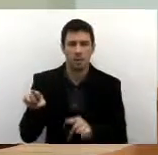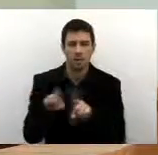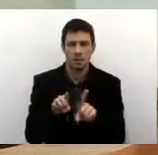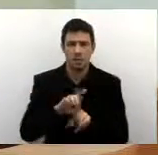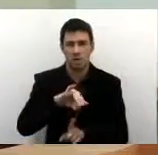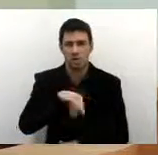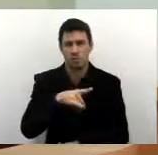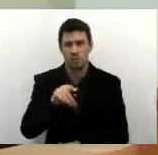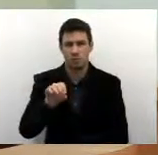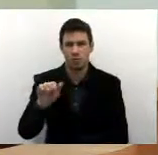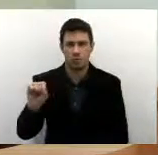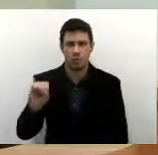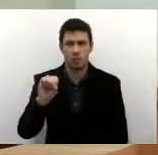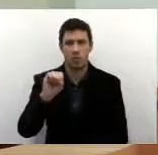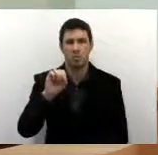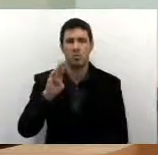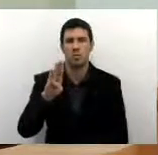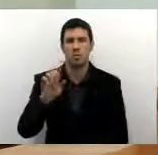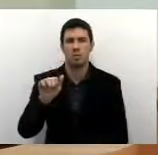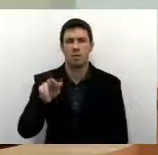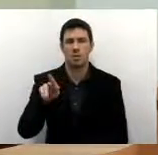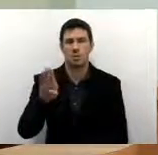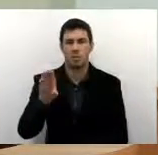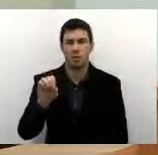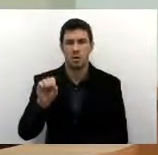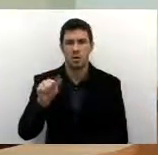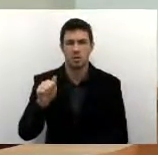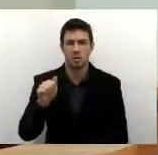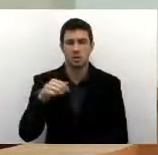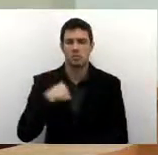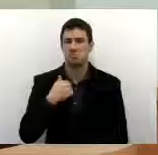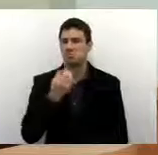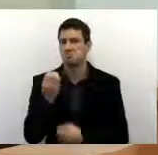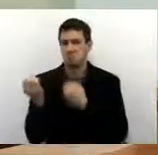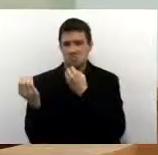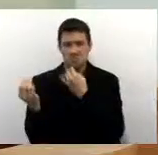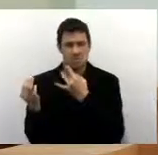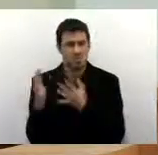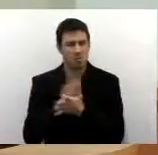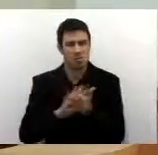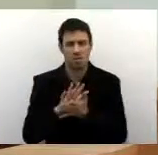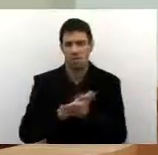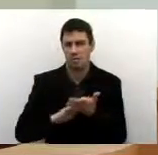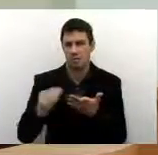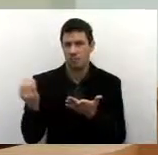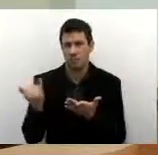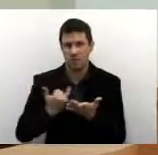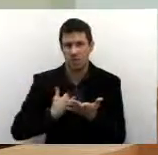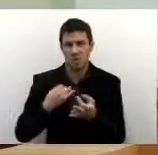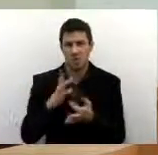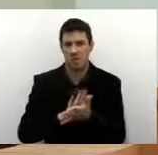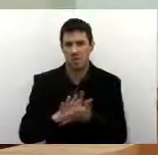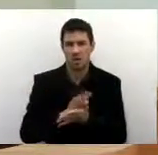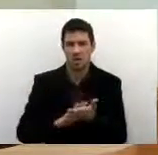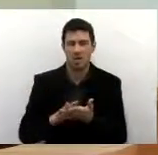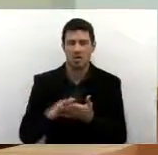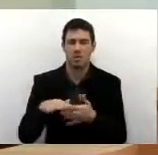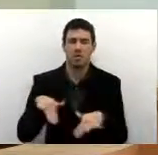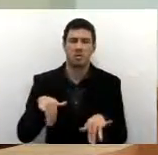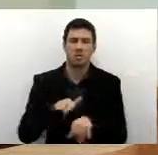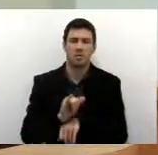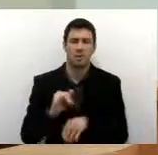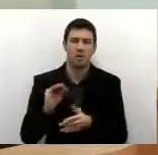Barbosa, chegamos na reunião, sem informar, ele não nos disse que não viria, mandou alguns